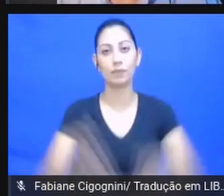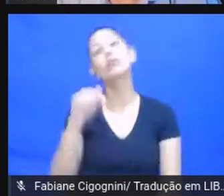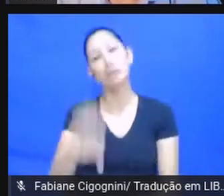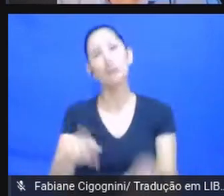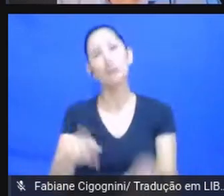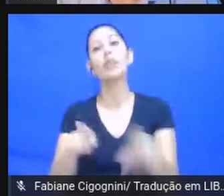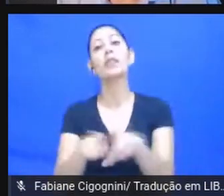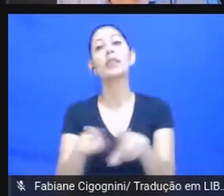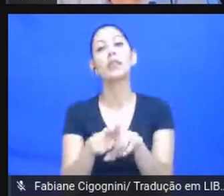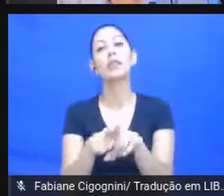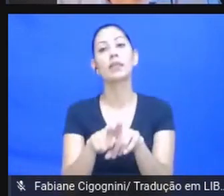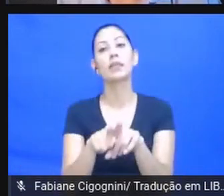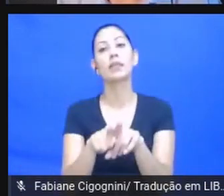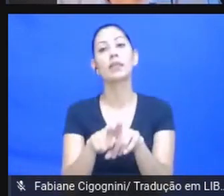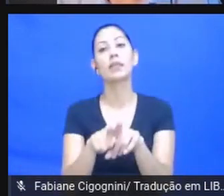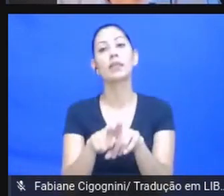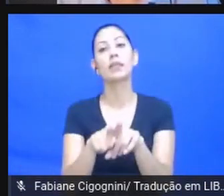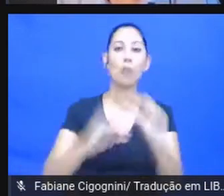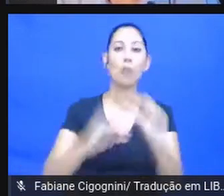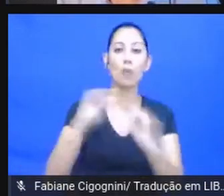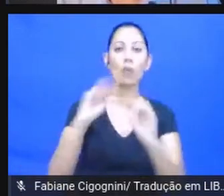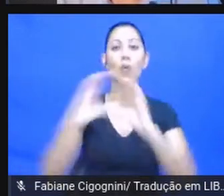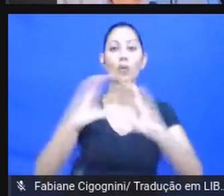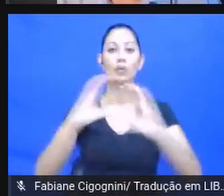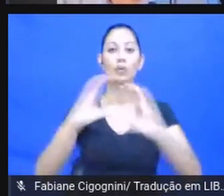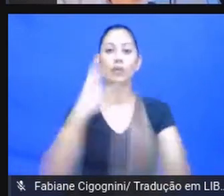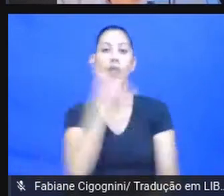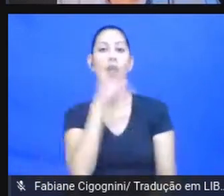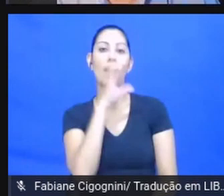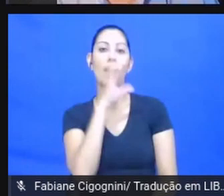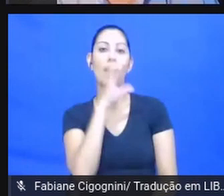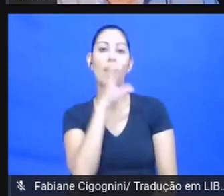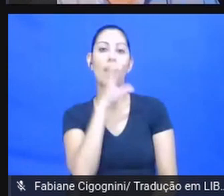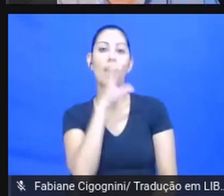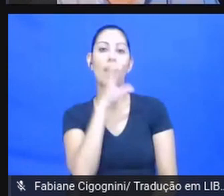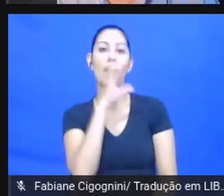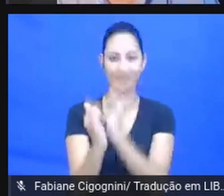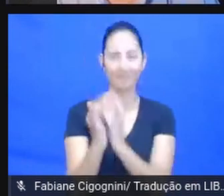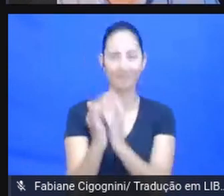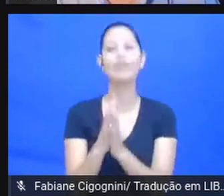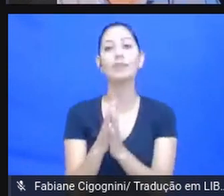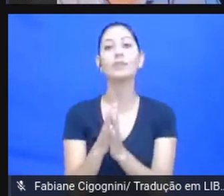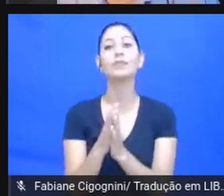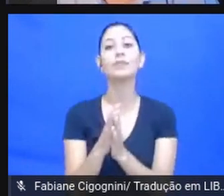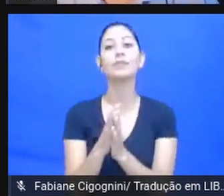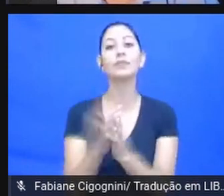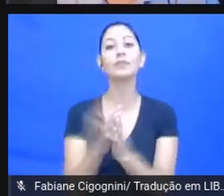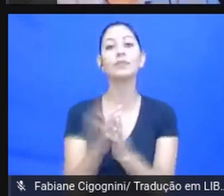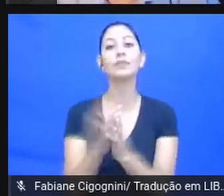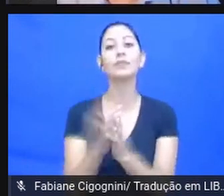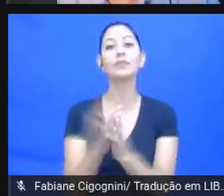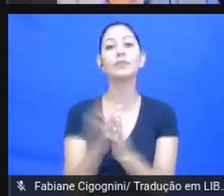numa comunicação rápida com vocês, e e